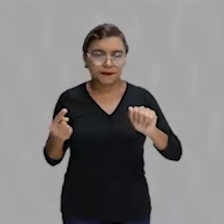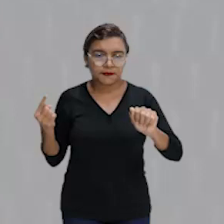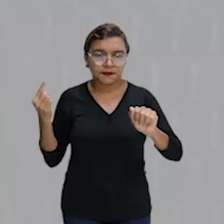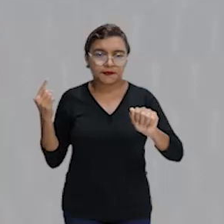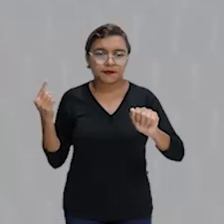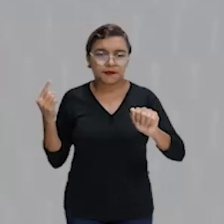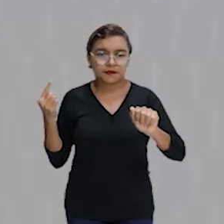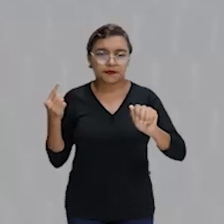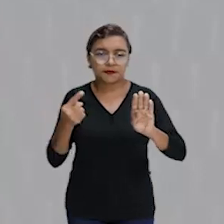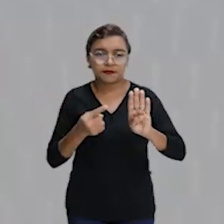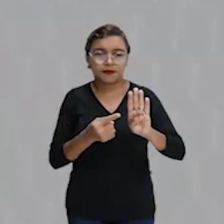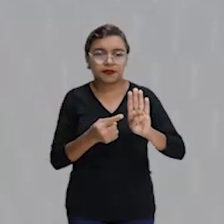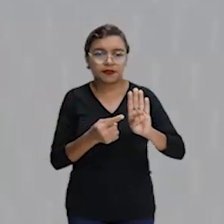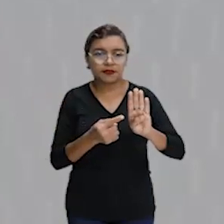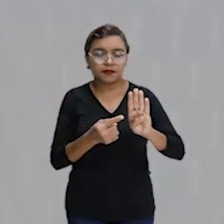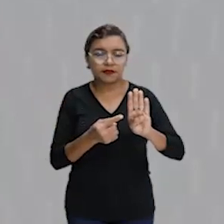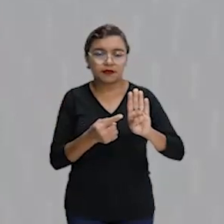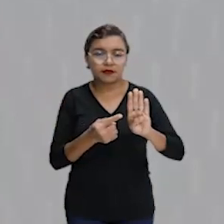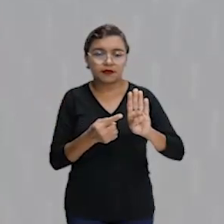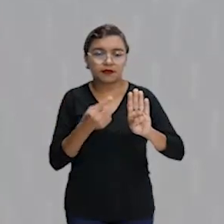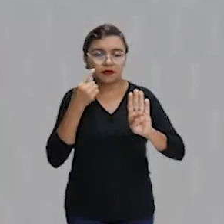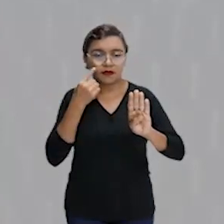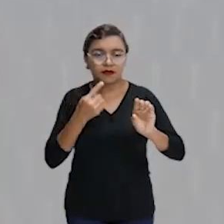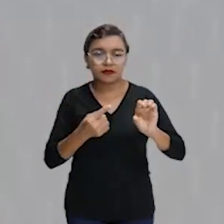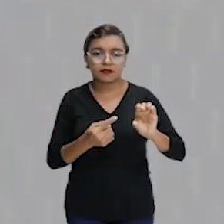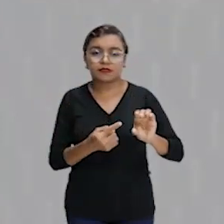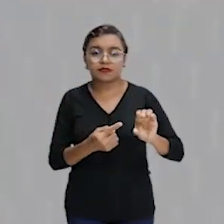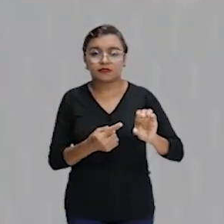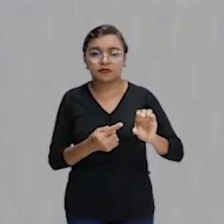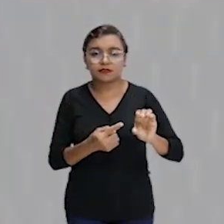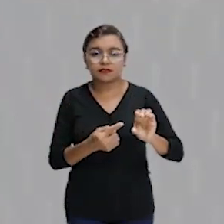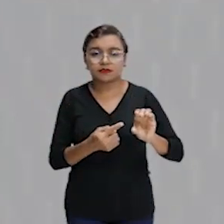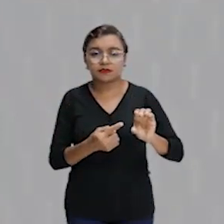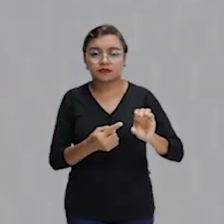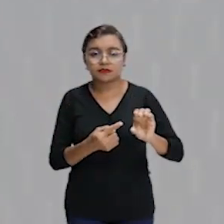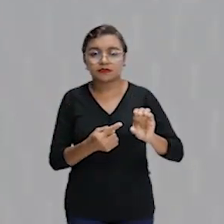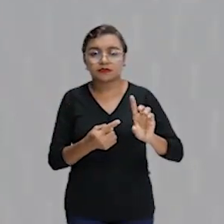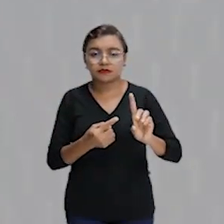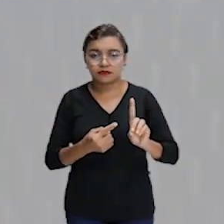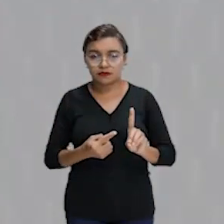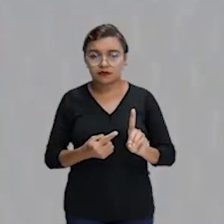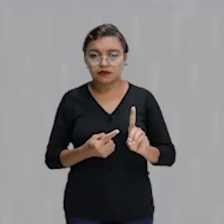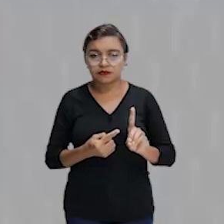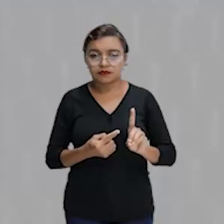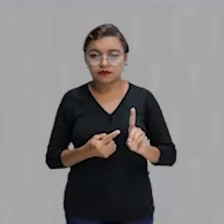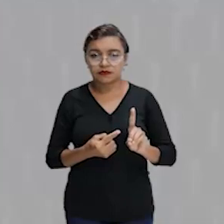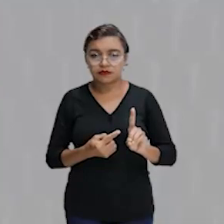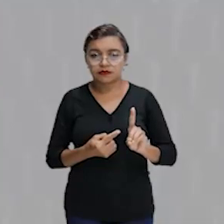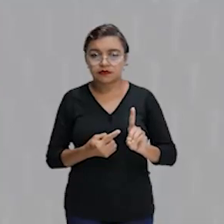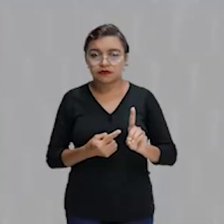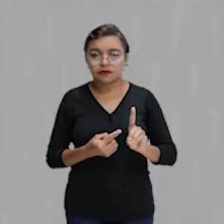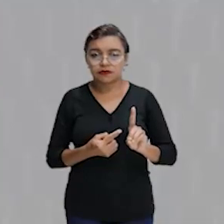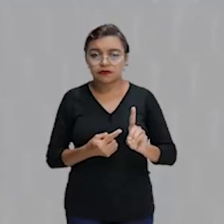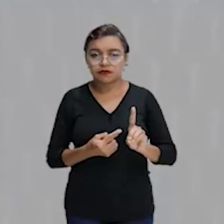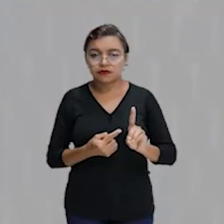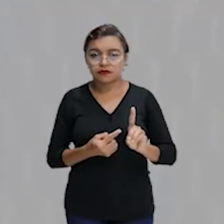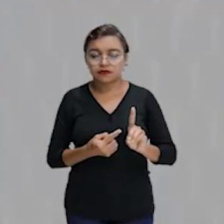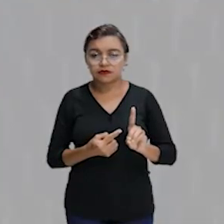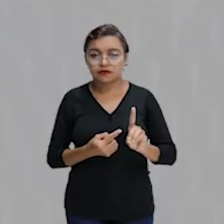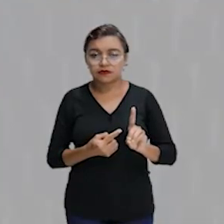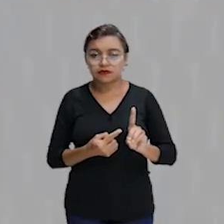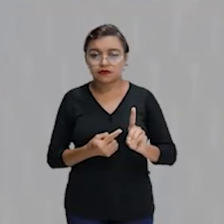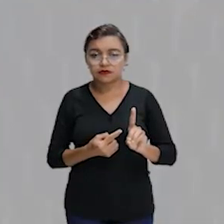10 elevado à quarta. Na letra C, 3 vezes 10 elevado à quarta. Letra D, 3,6 vezes 10